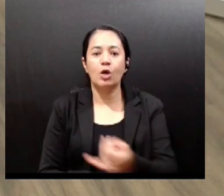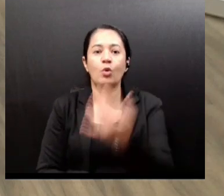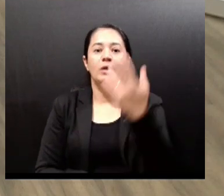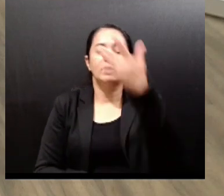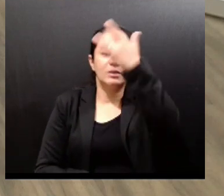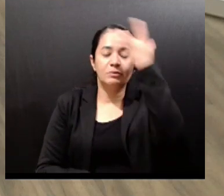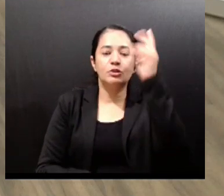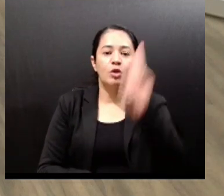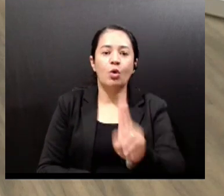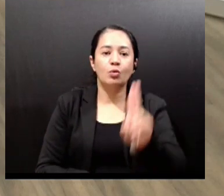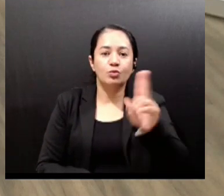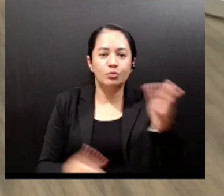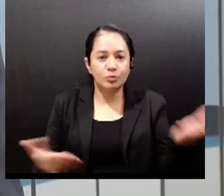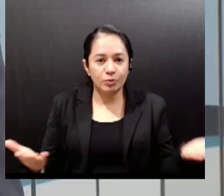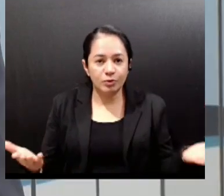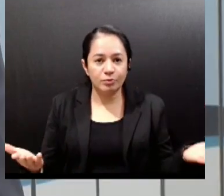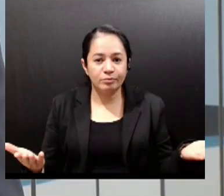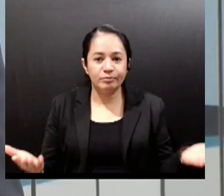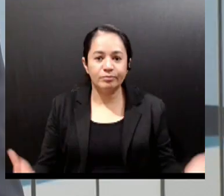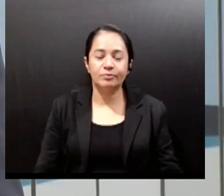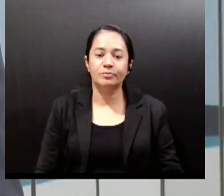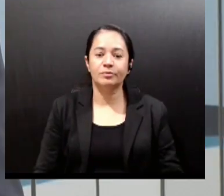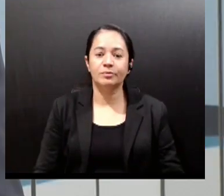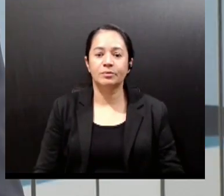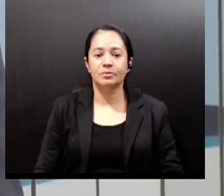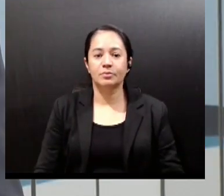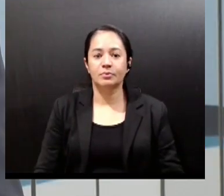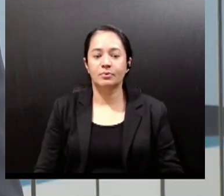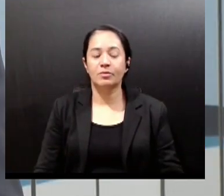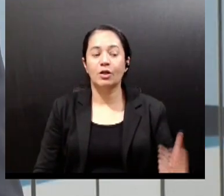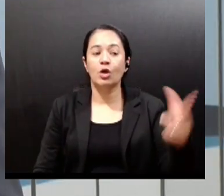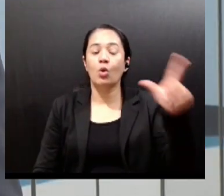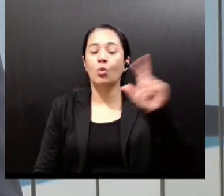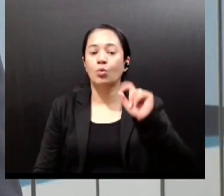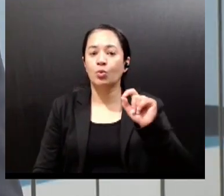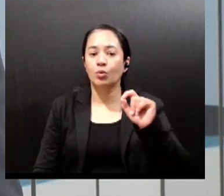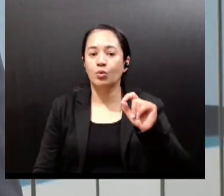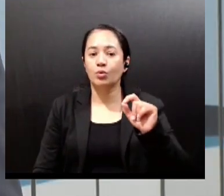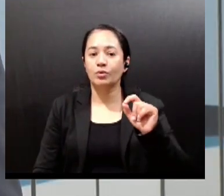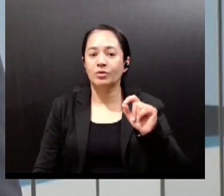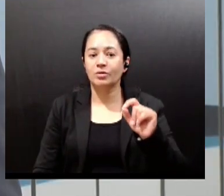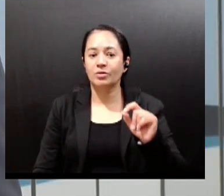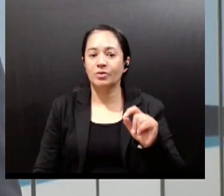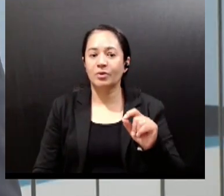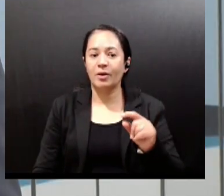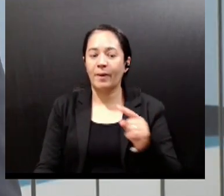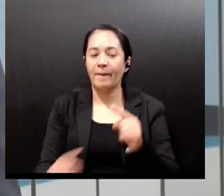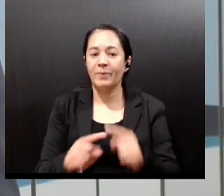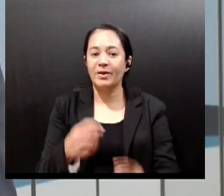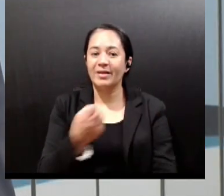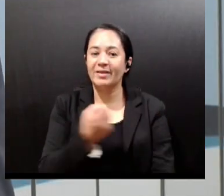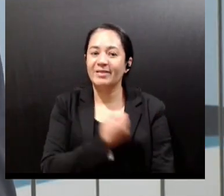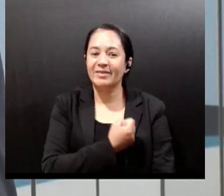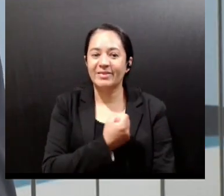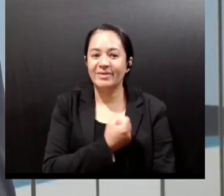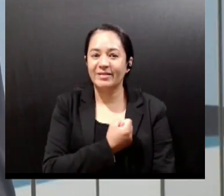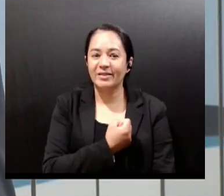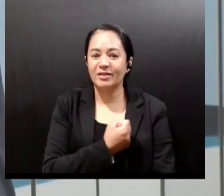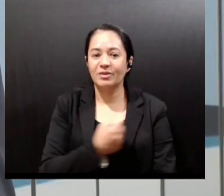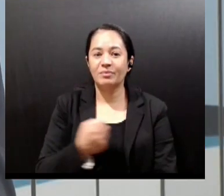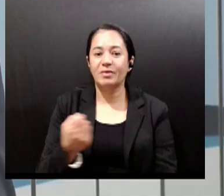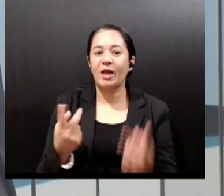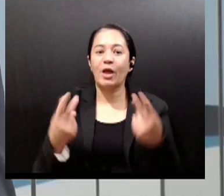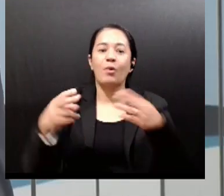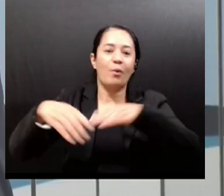né? Exato. E aí entra outra coisa, porque o capacete também tem número, é igual um calçado. E o que